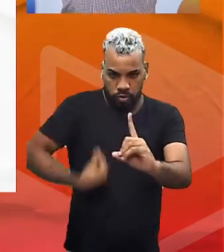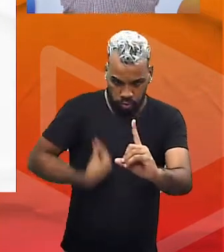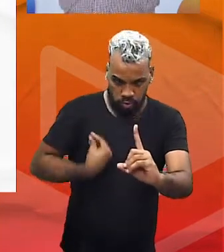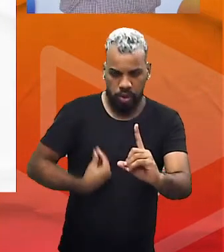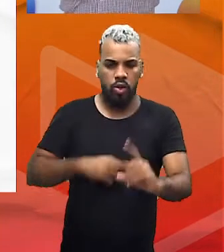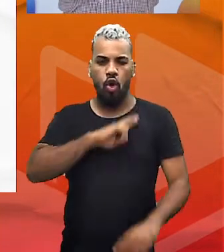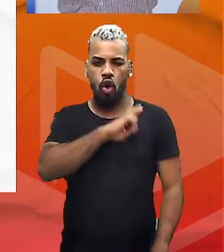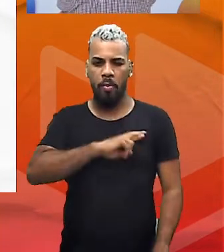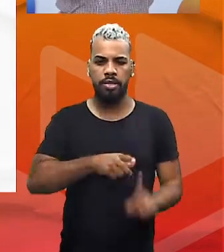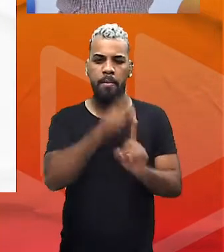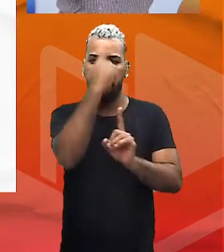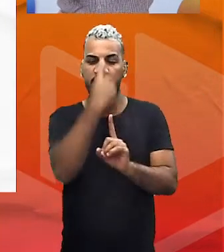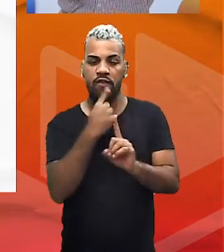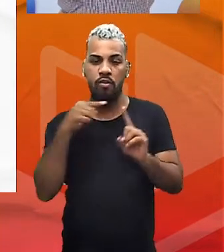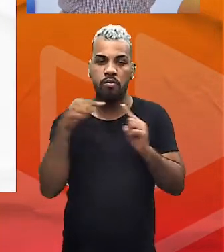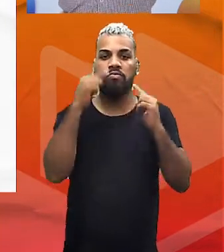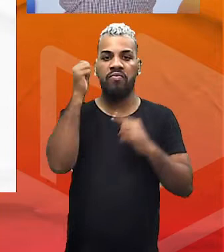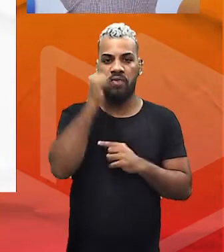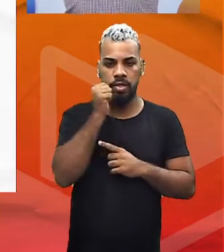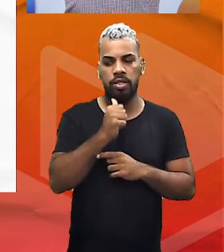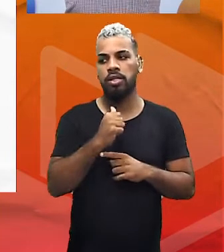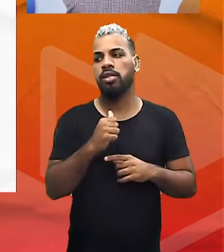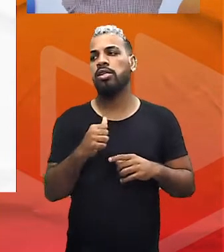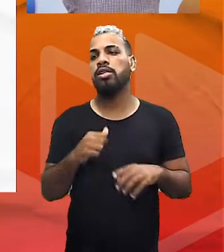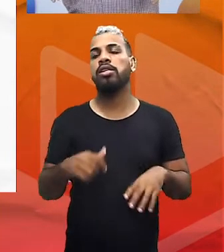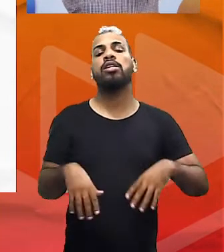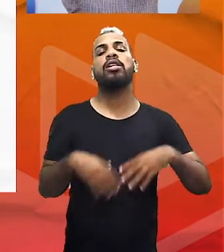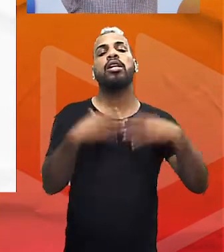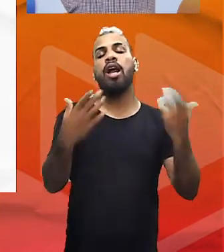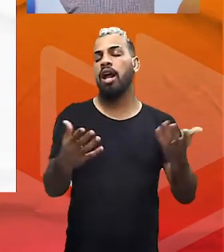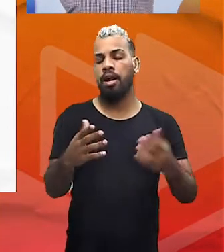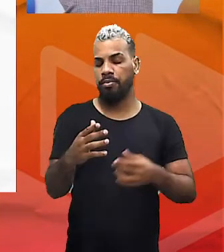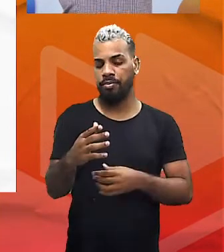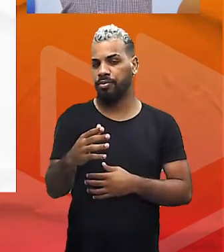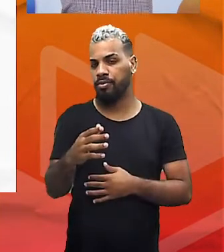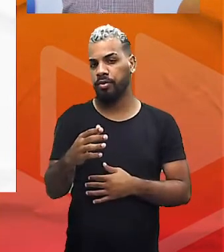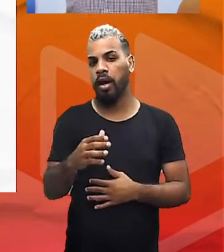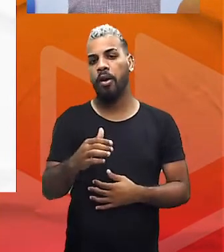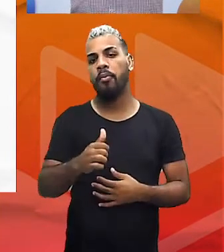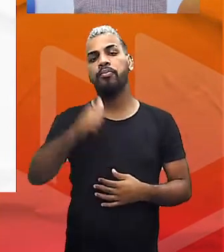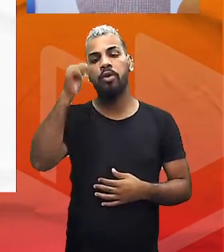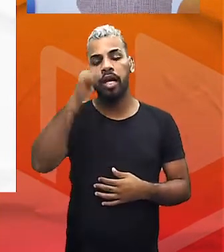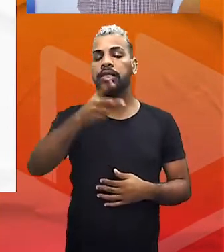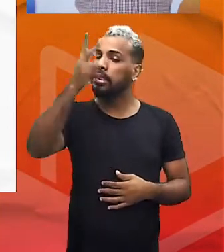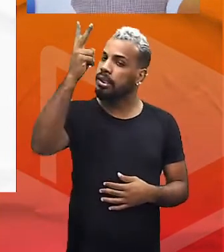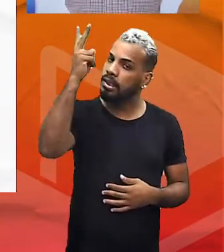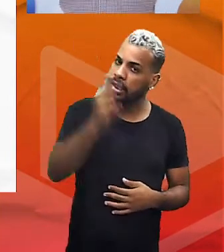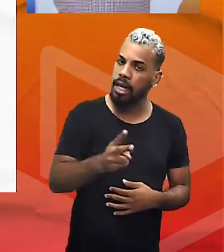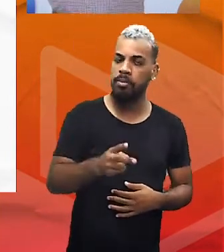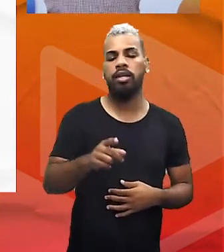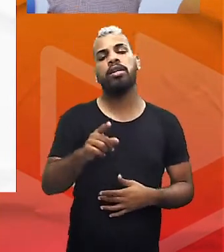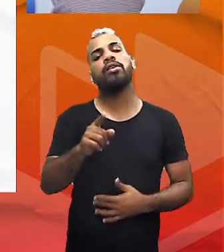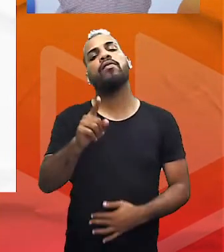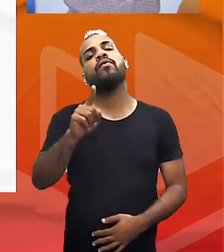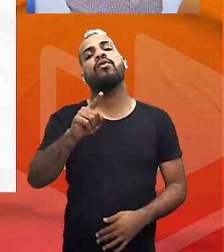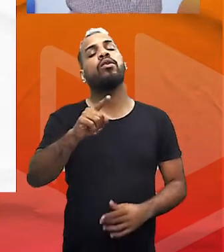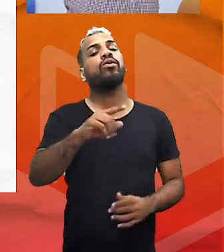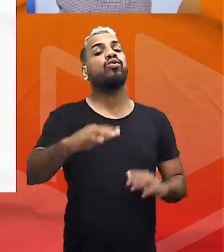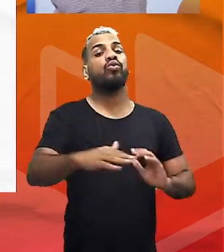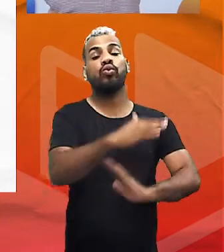perfil feminino, né? Então, era a tônica. Então, a mulher era sempre a personagem central e todo